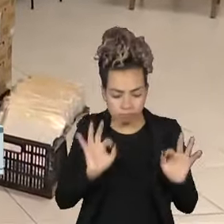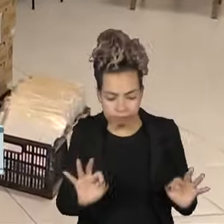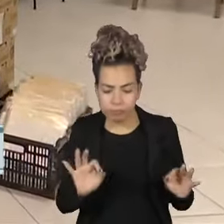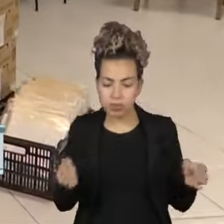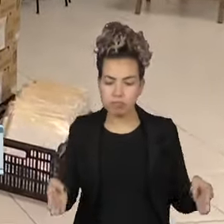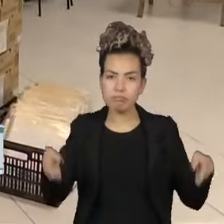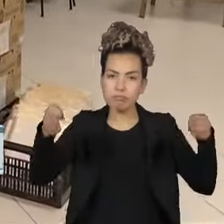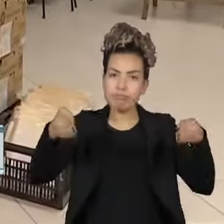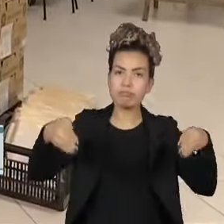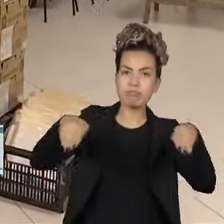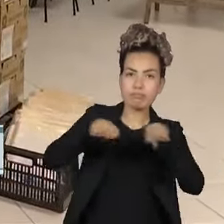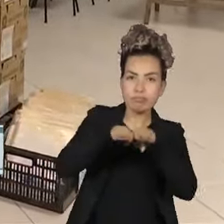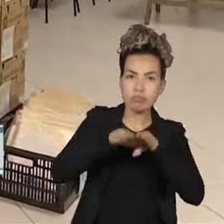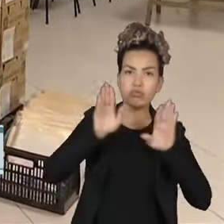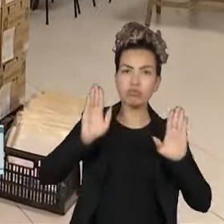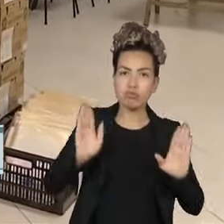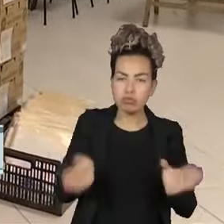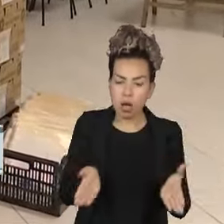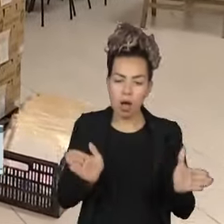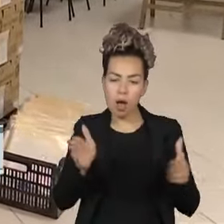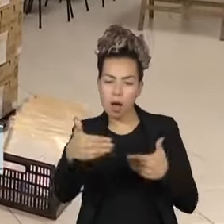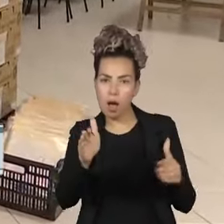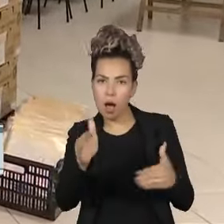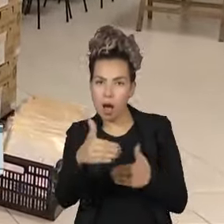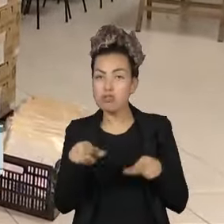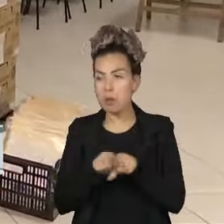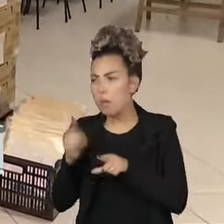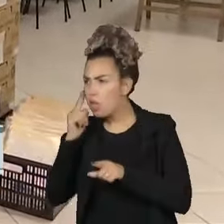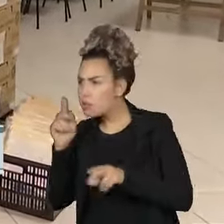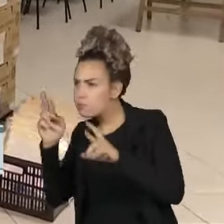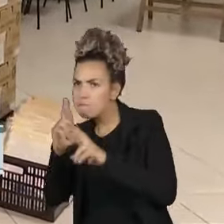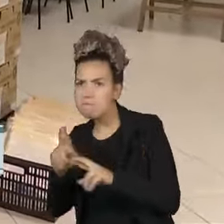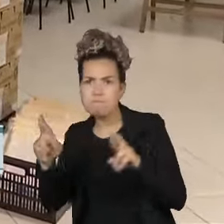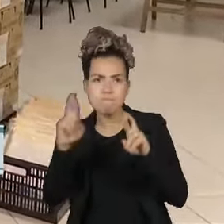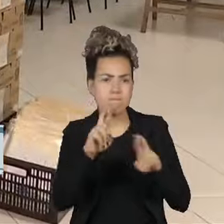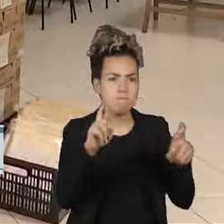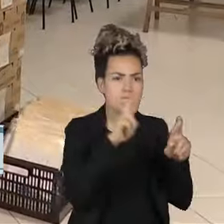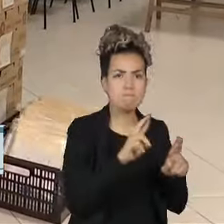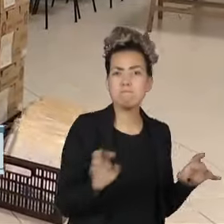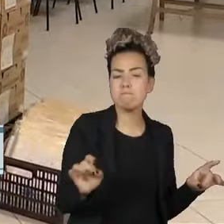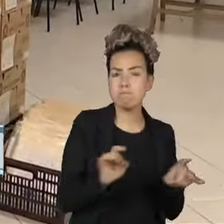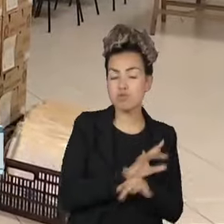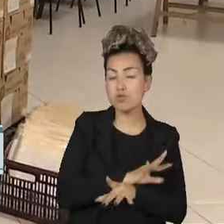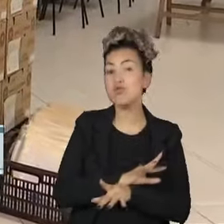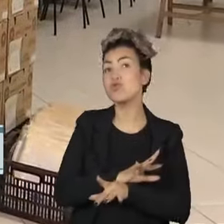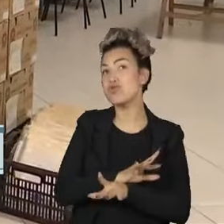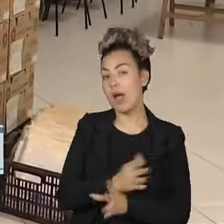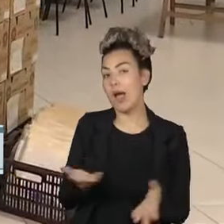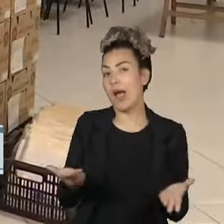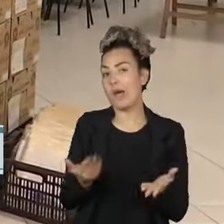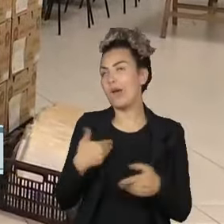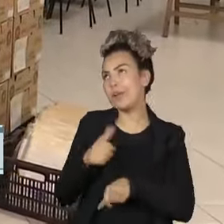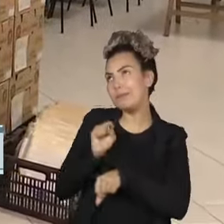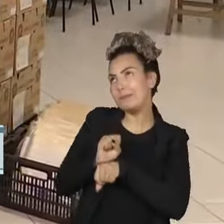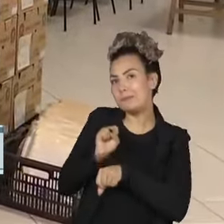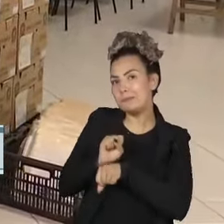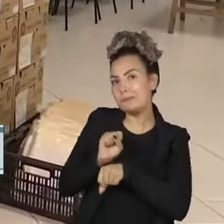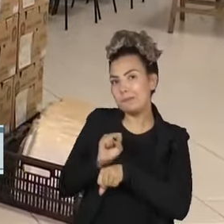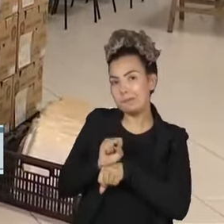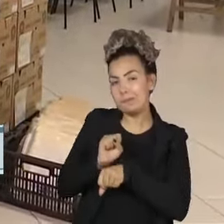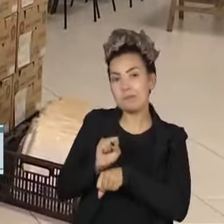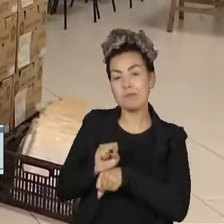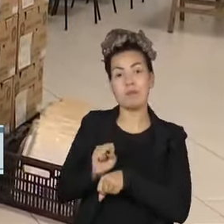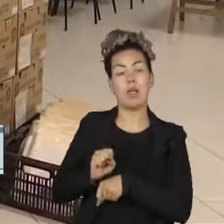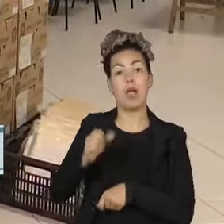auditorias necessárias né numa parcela da das urnas e agora estamos aguardando para distribuí-las a partir de das